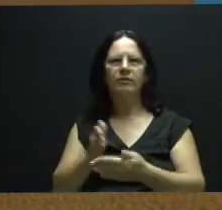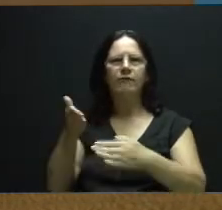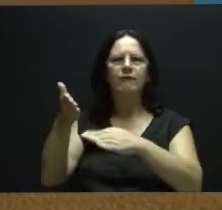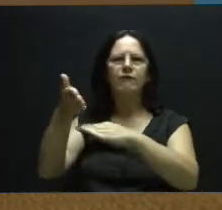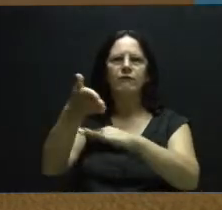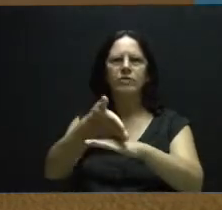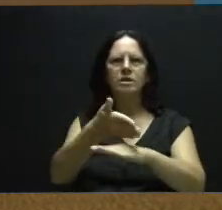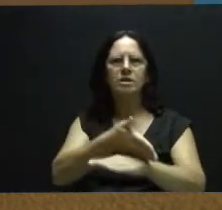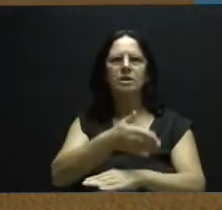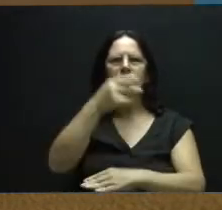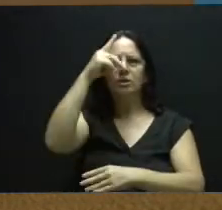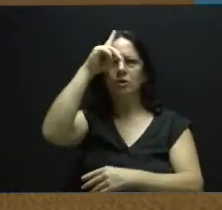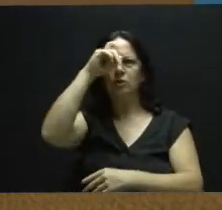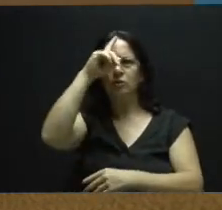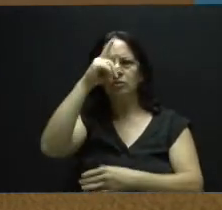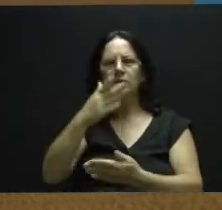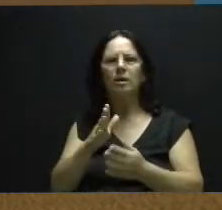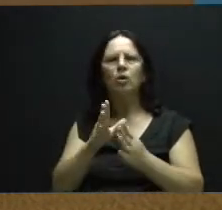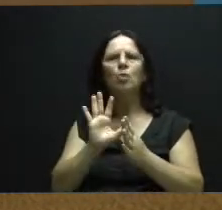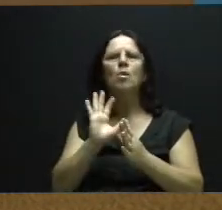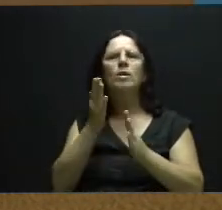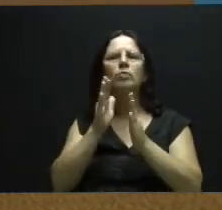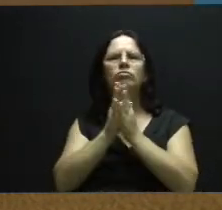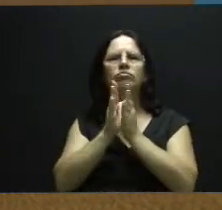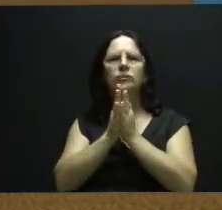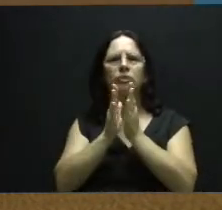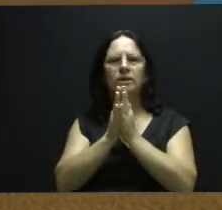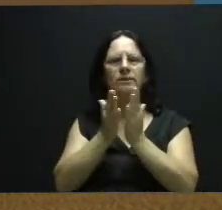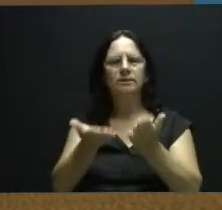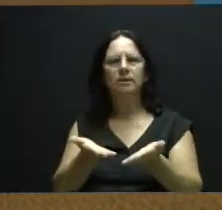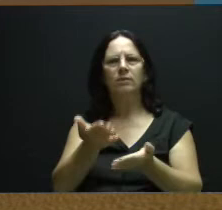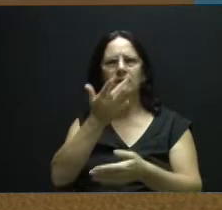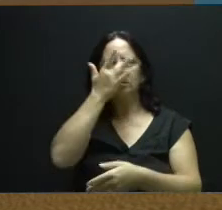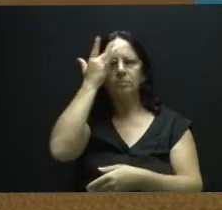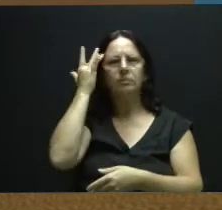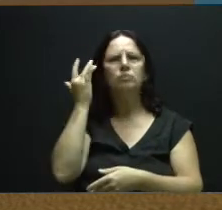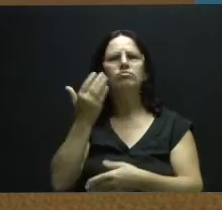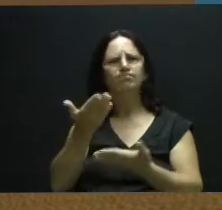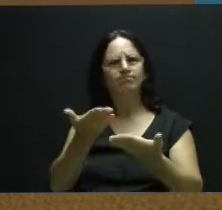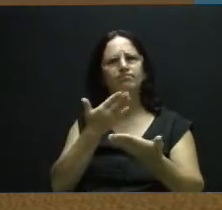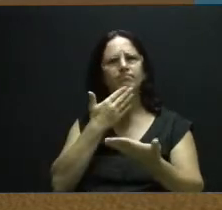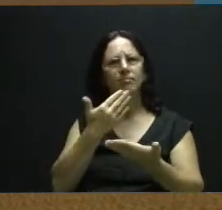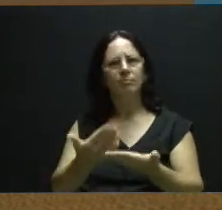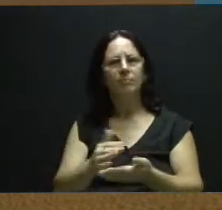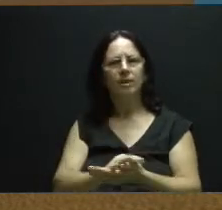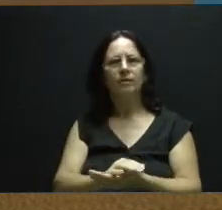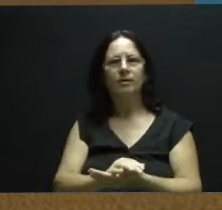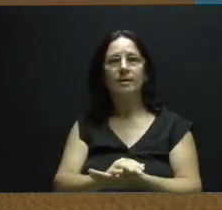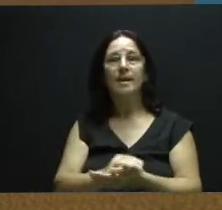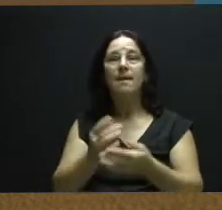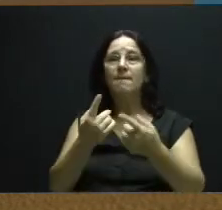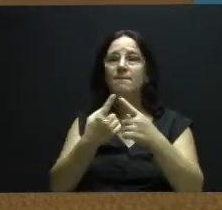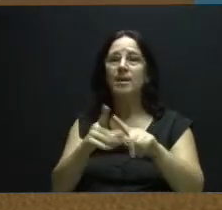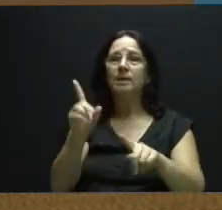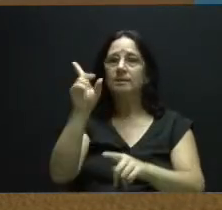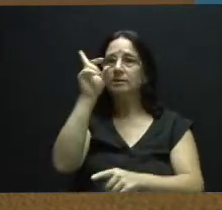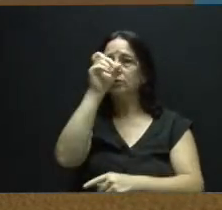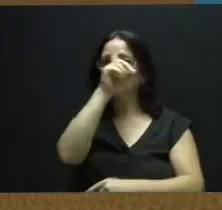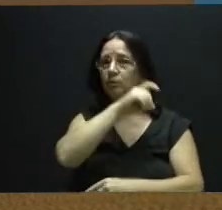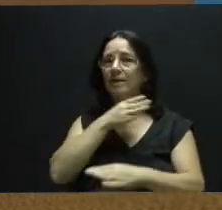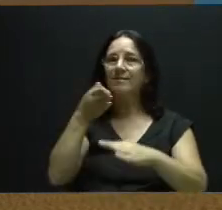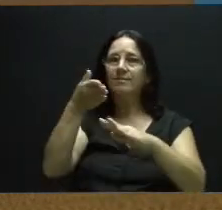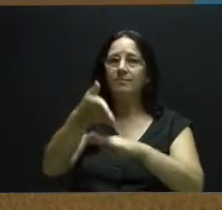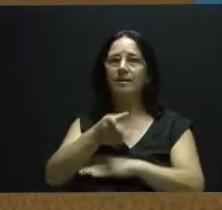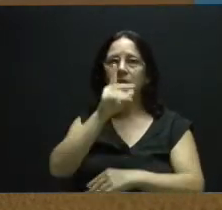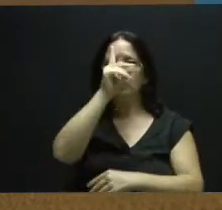a um acompanhamento momento de oração os familiares solicita e temos tido de dificuldades para adentrar